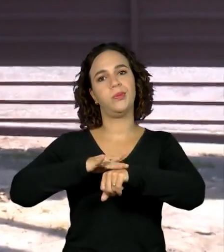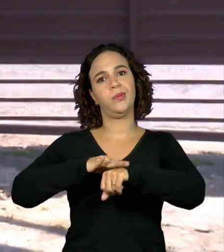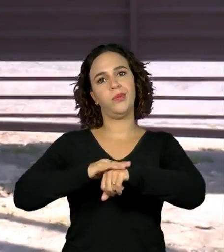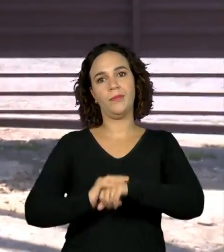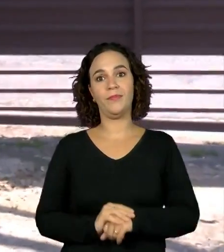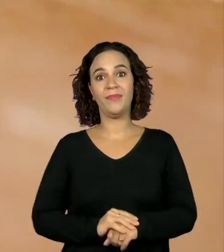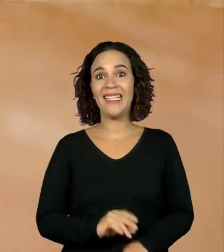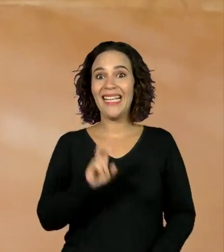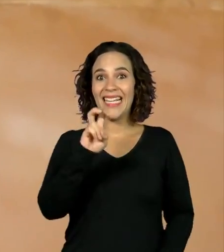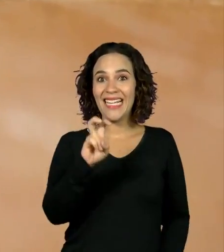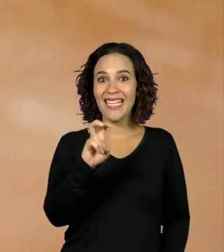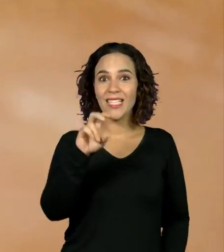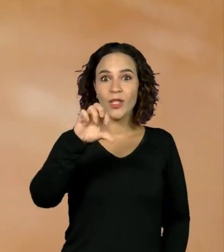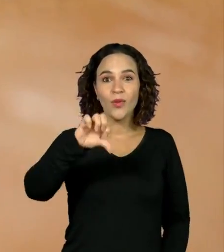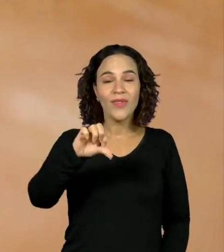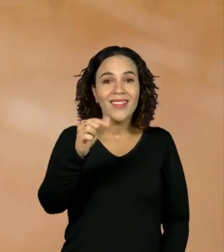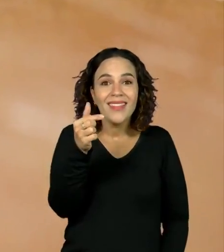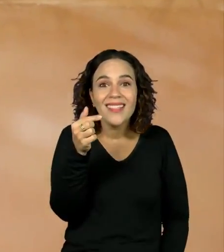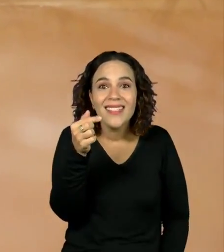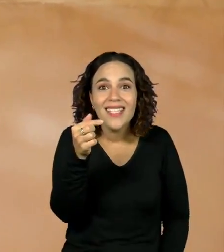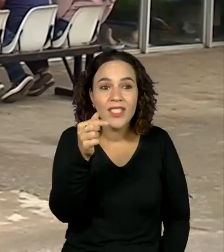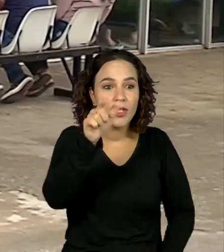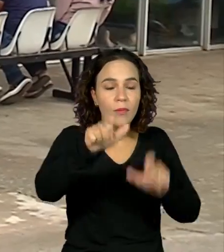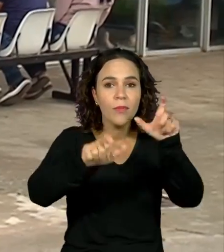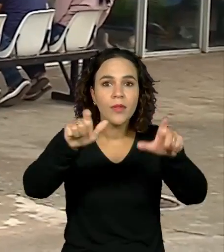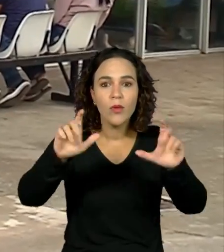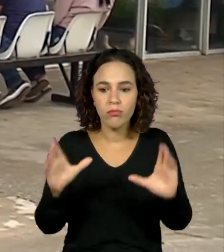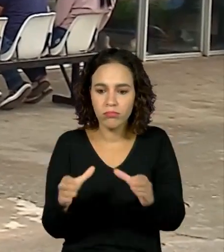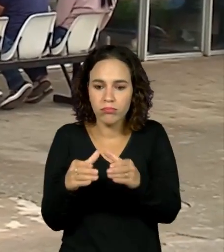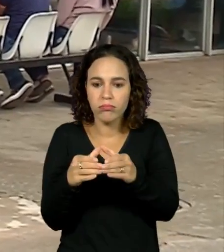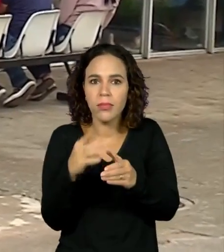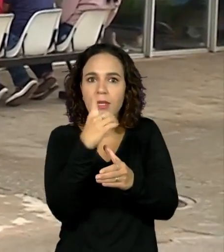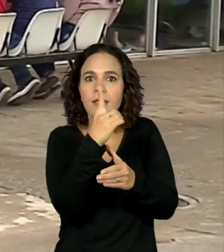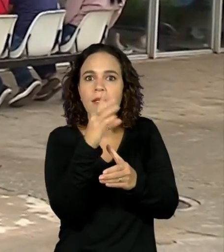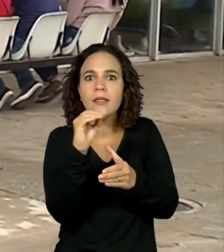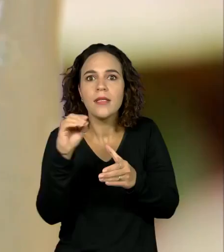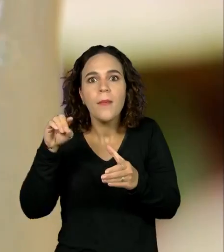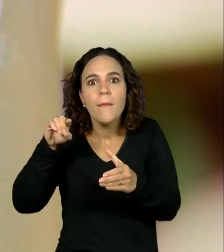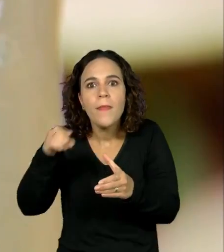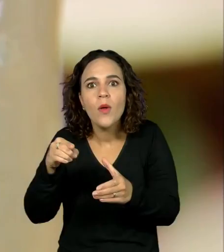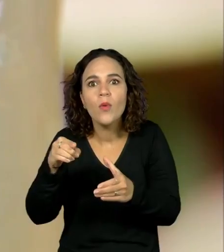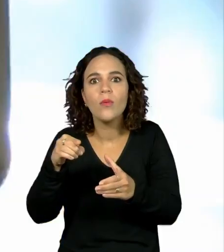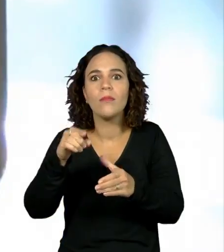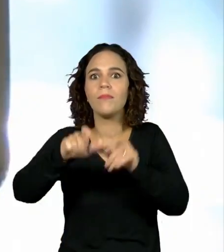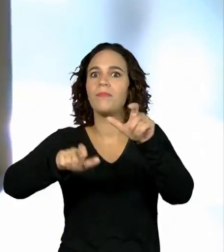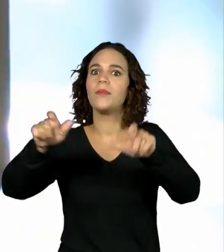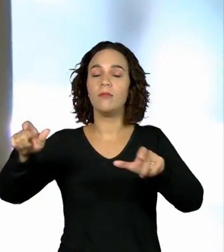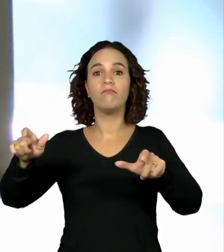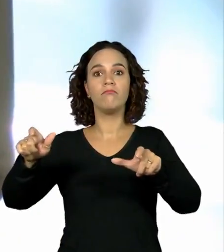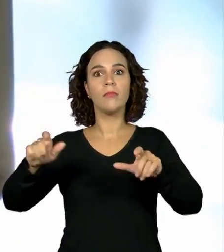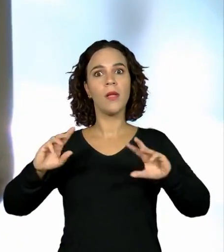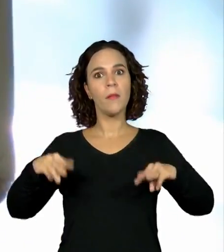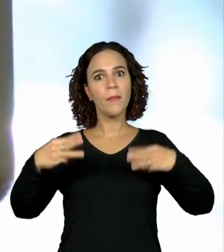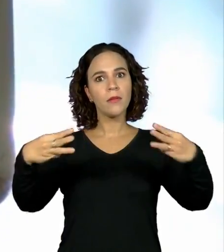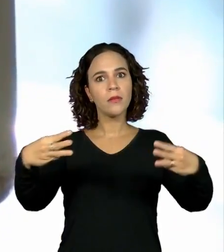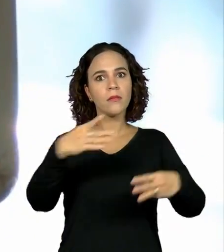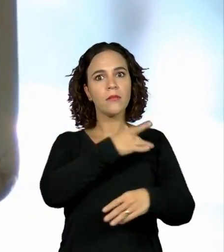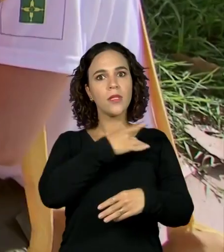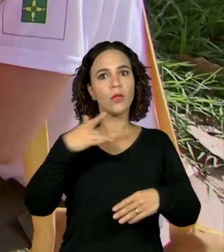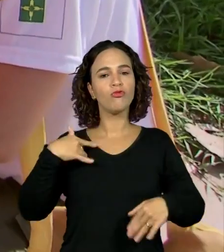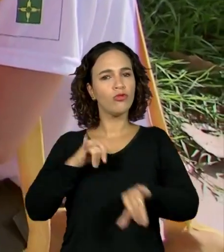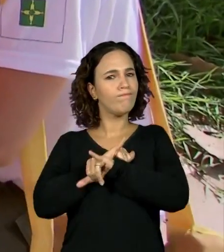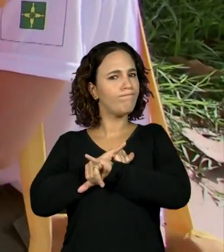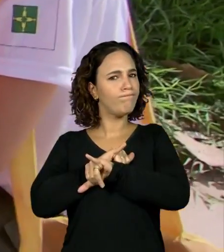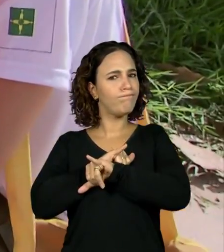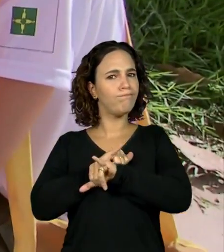597 casos para cada 100 mil habitantes. São esses números do Ministério da Saúde que levaram mais de 8 governos